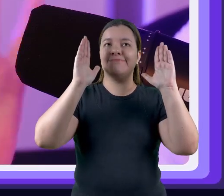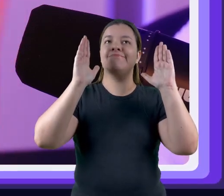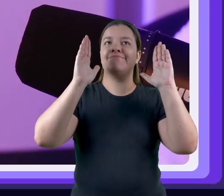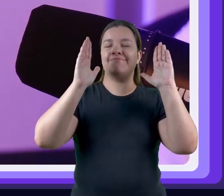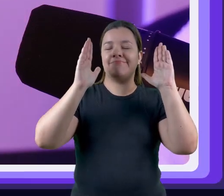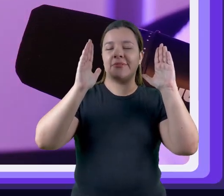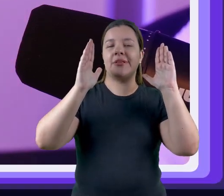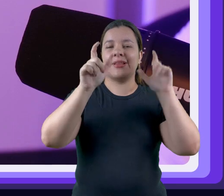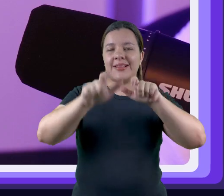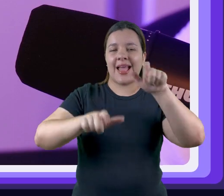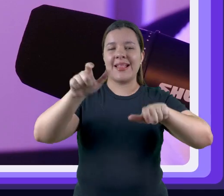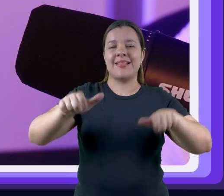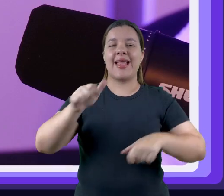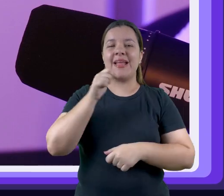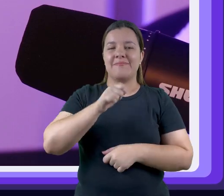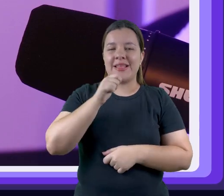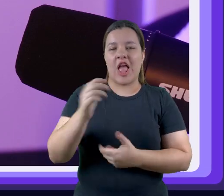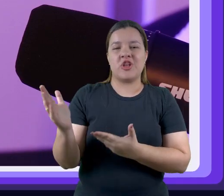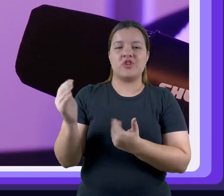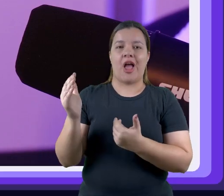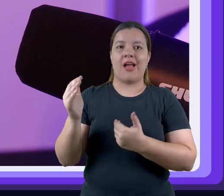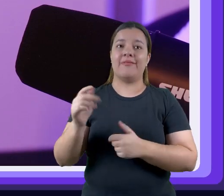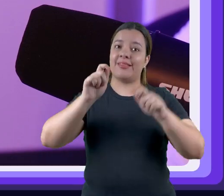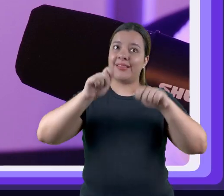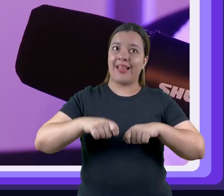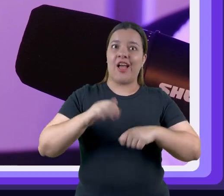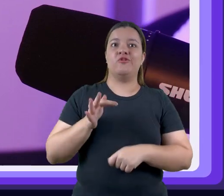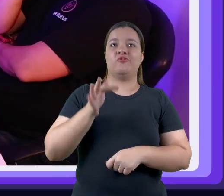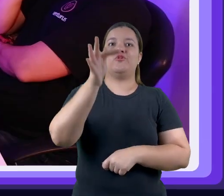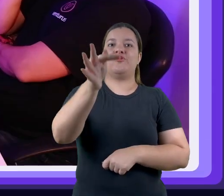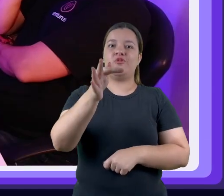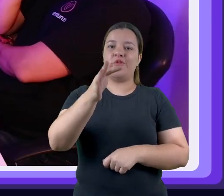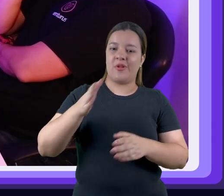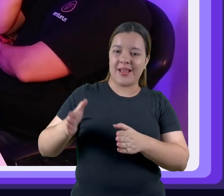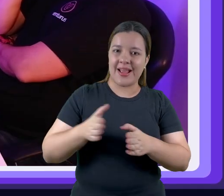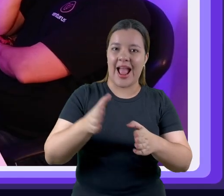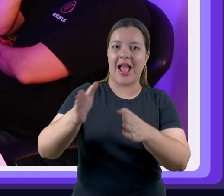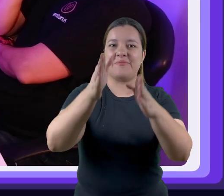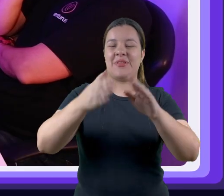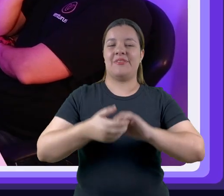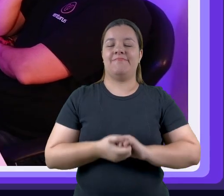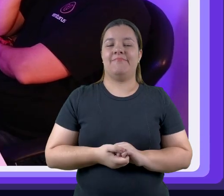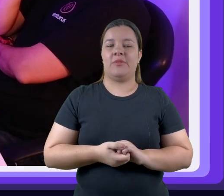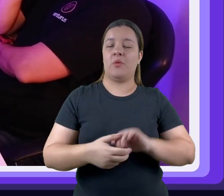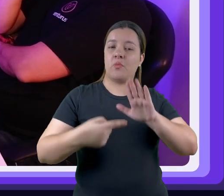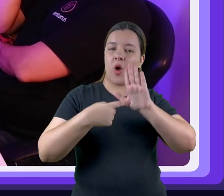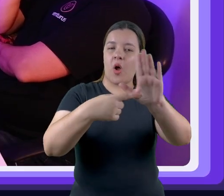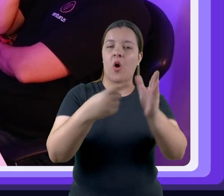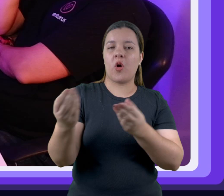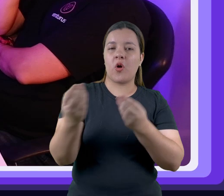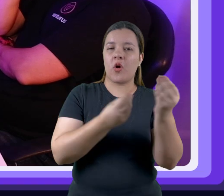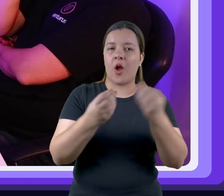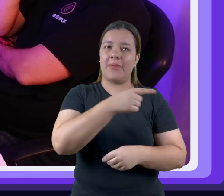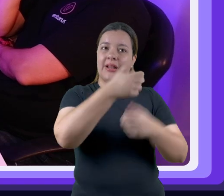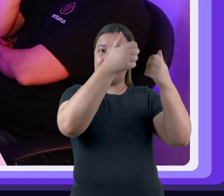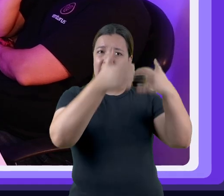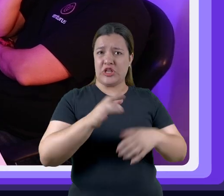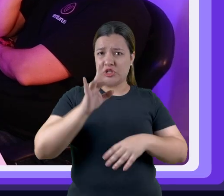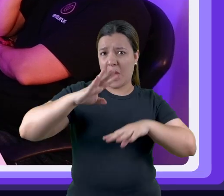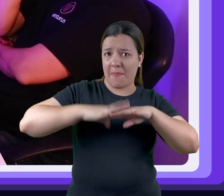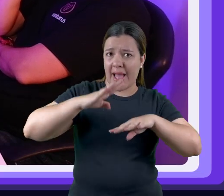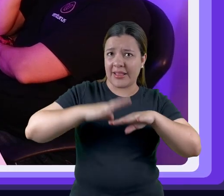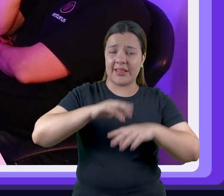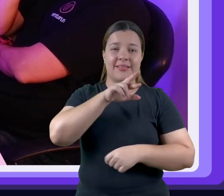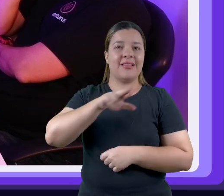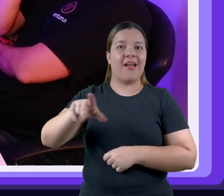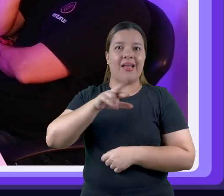eh abrir a cabeça das meninas que esse é um caminho que que é possível seguir mostrando como a des tinha falado que não